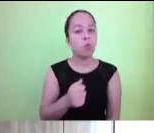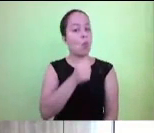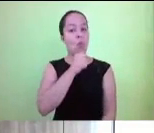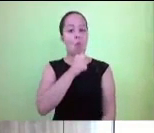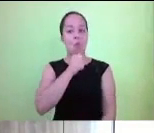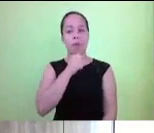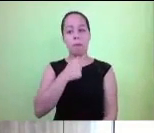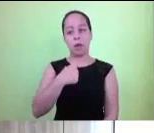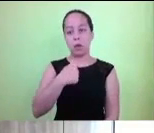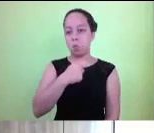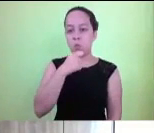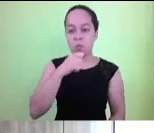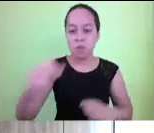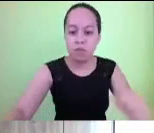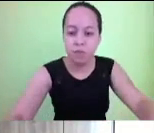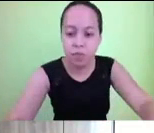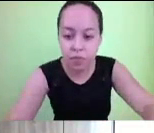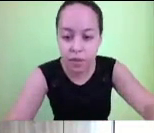Ok.